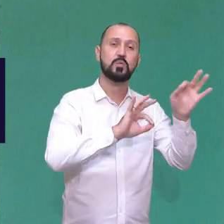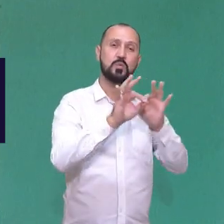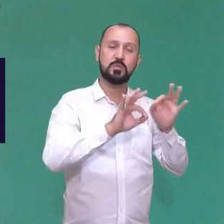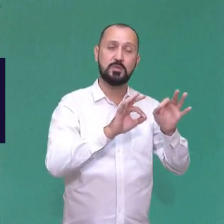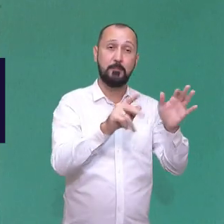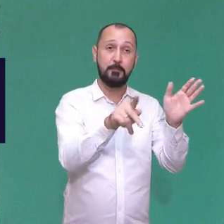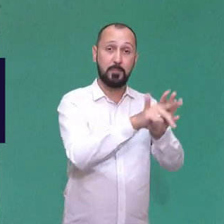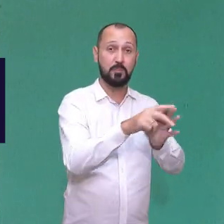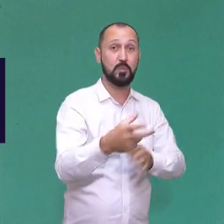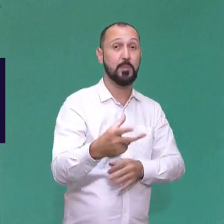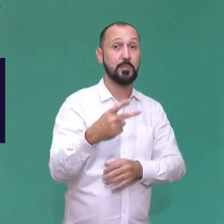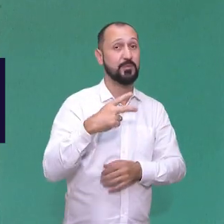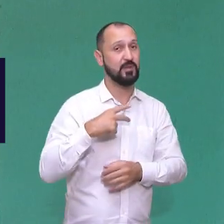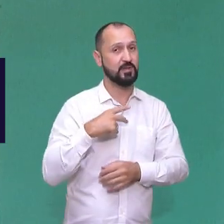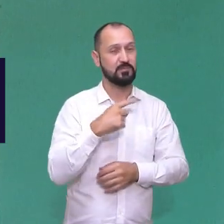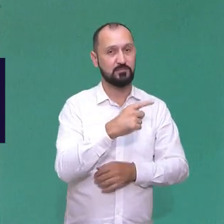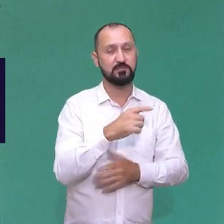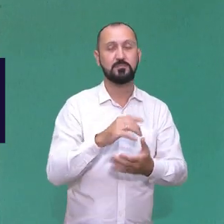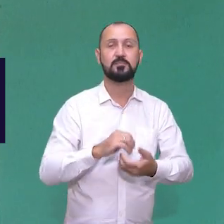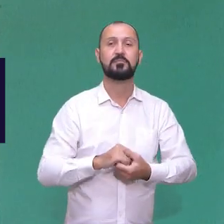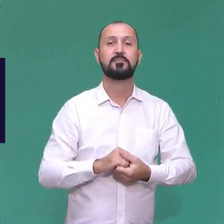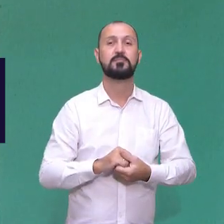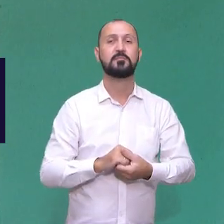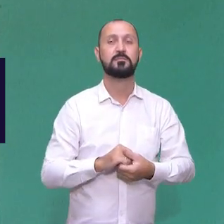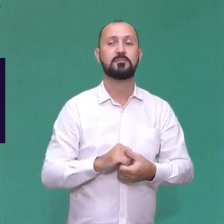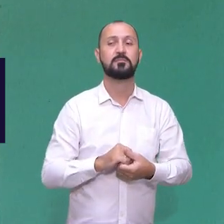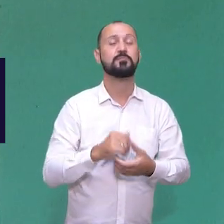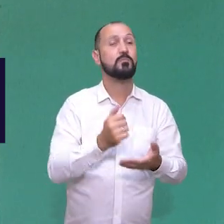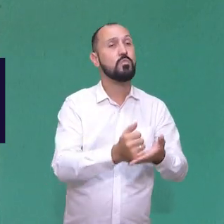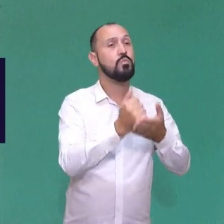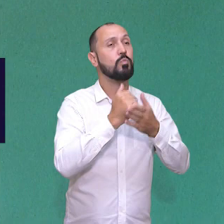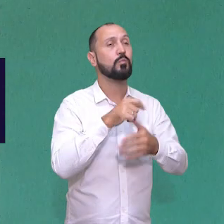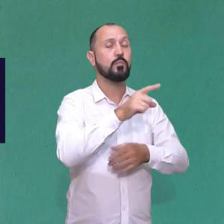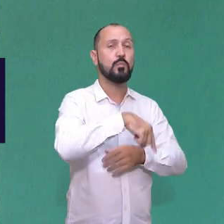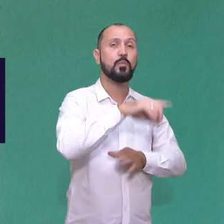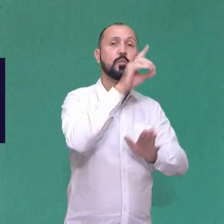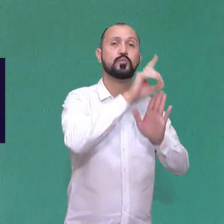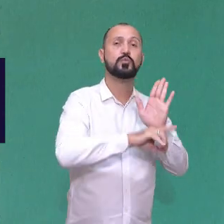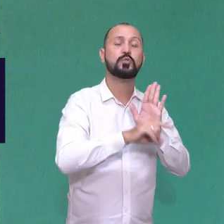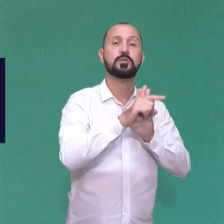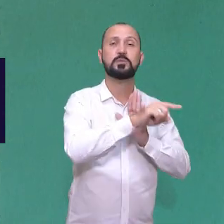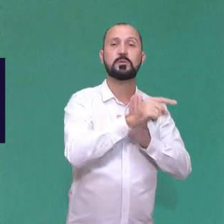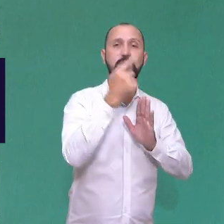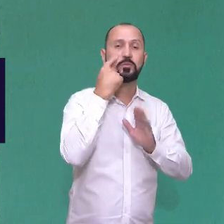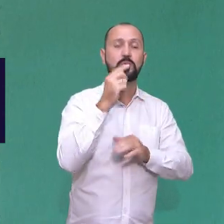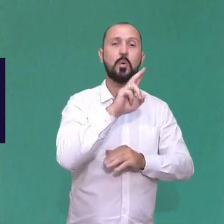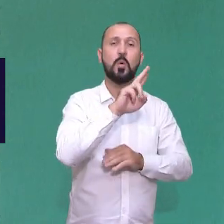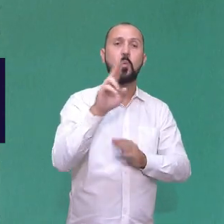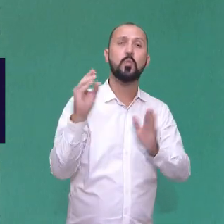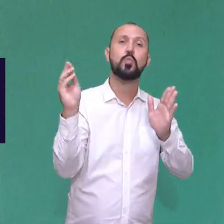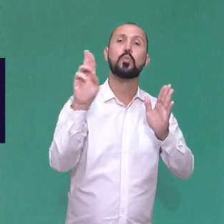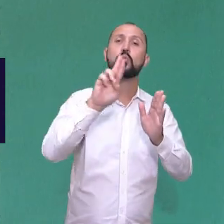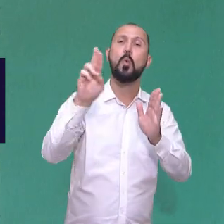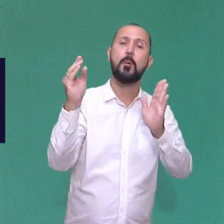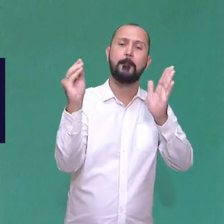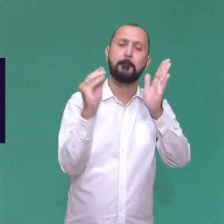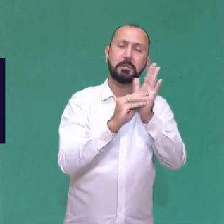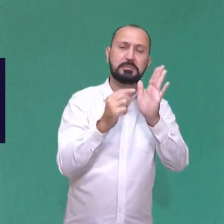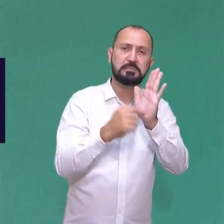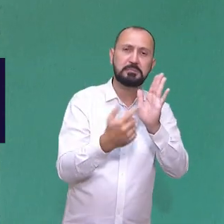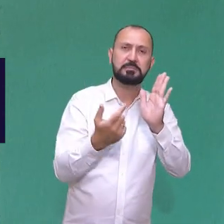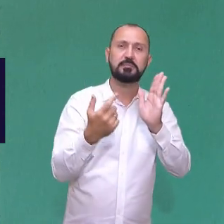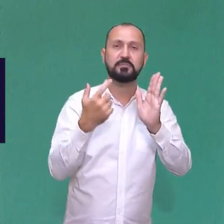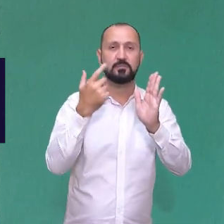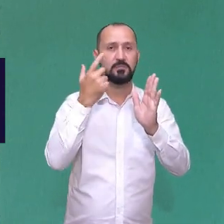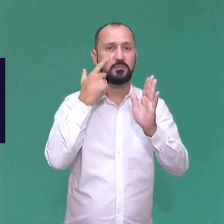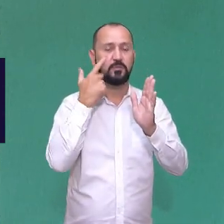só que passa por uma coleta através da iniciativa privada, né, de patrocinadores, e dá ao patrocinador o direito de